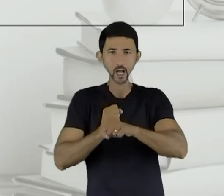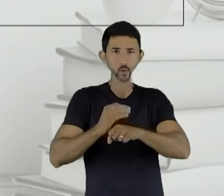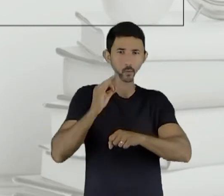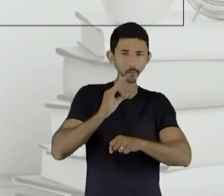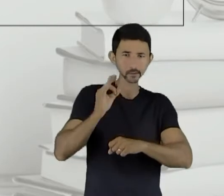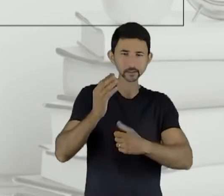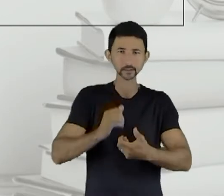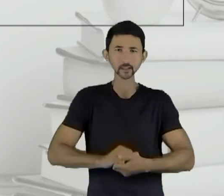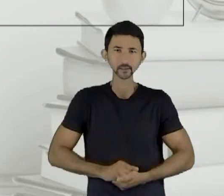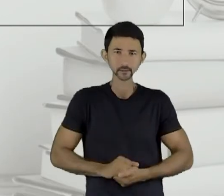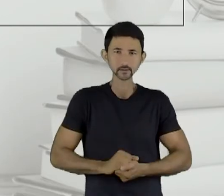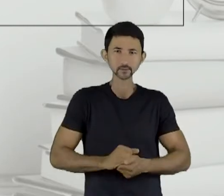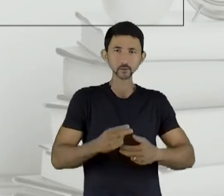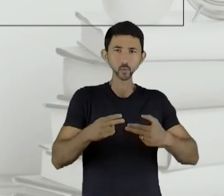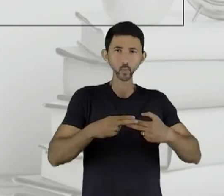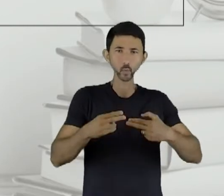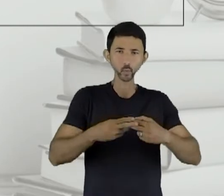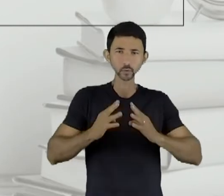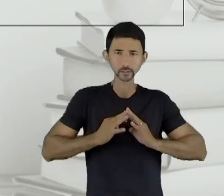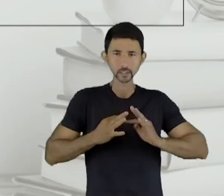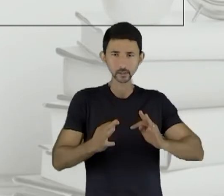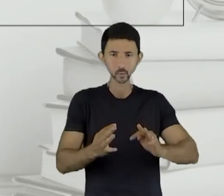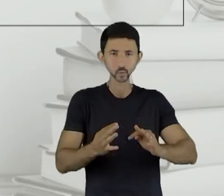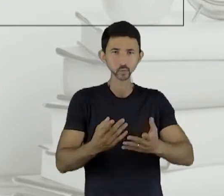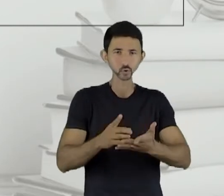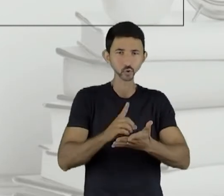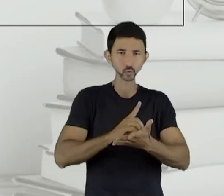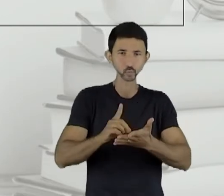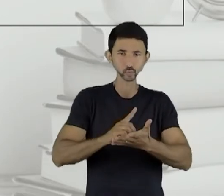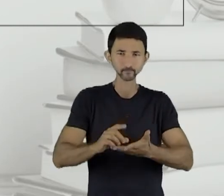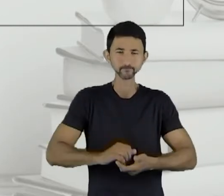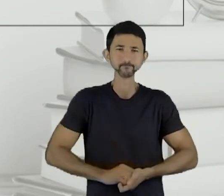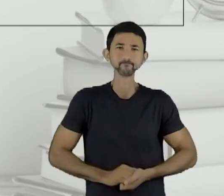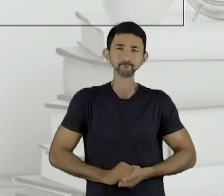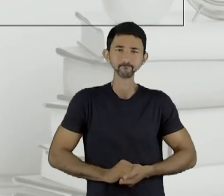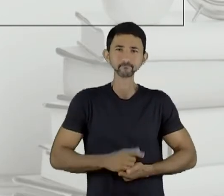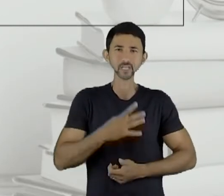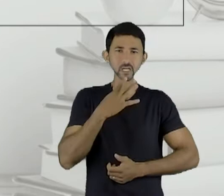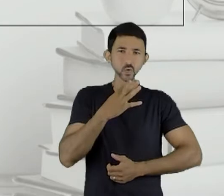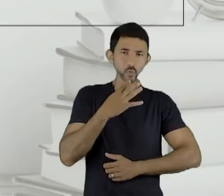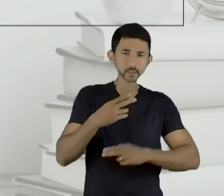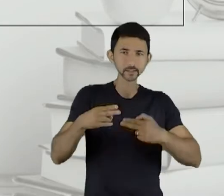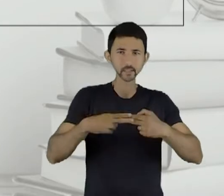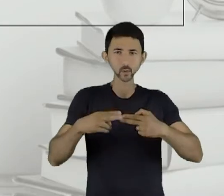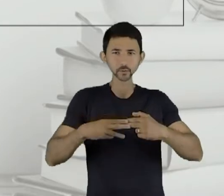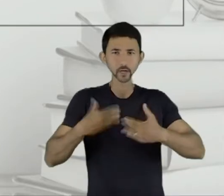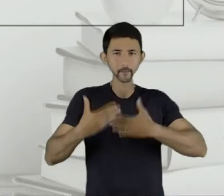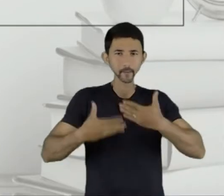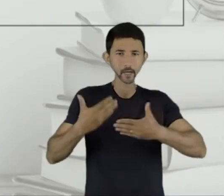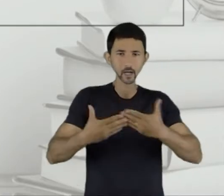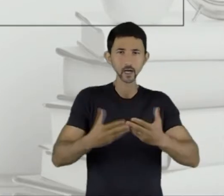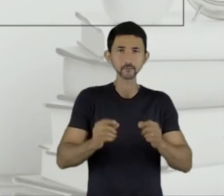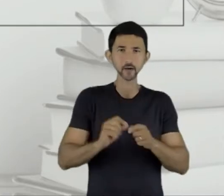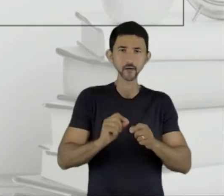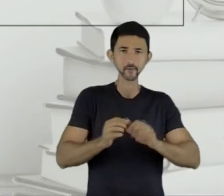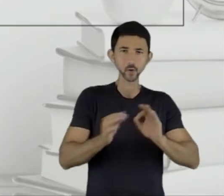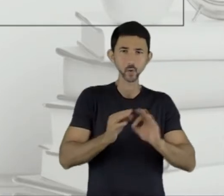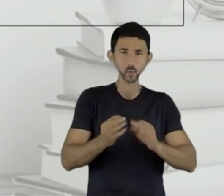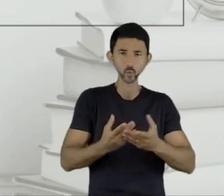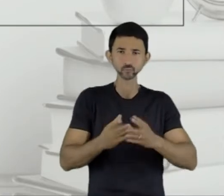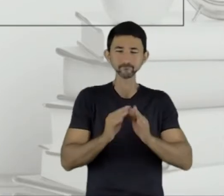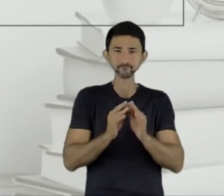porcentagens, incluindo o uso de tecnologias digitais. Reconhecer e utilizar procedimentos para obtenção de